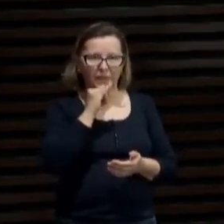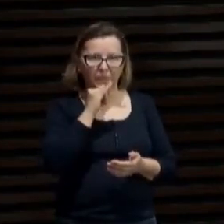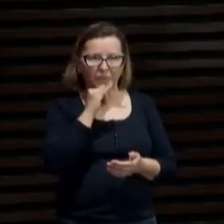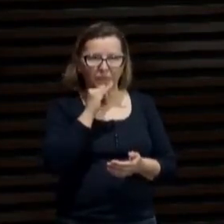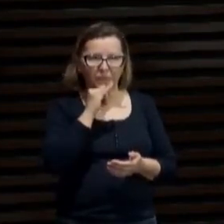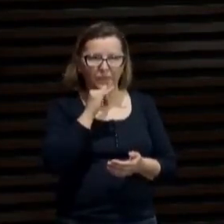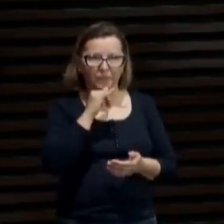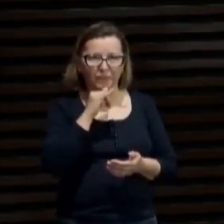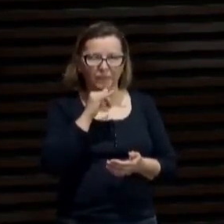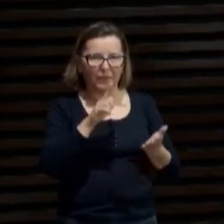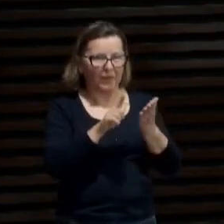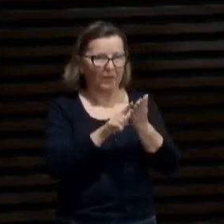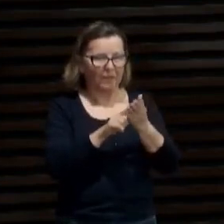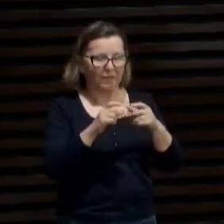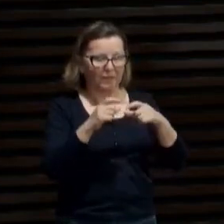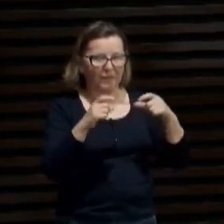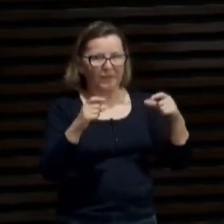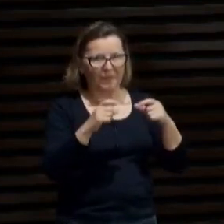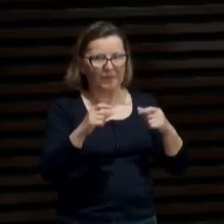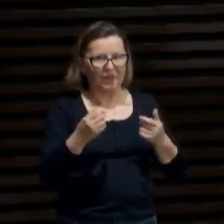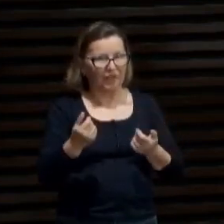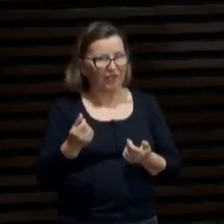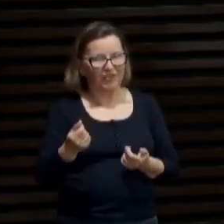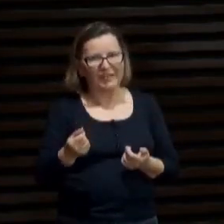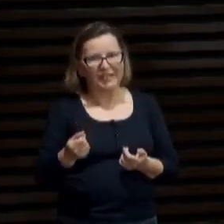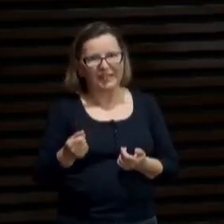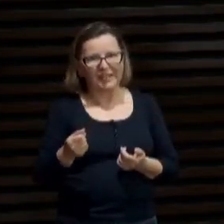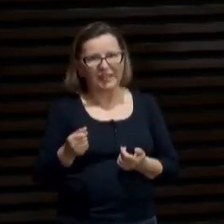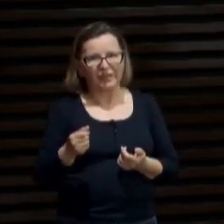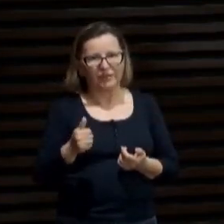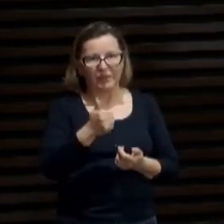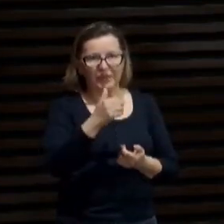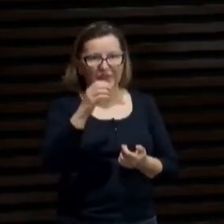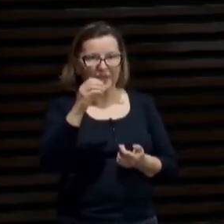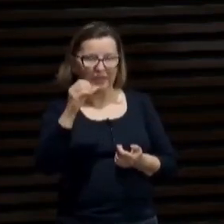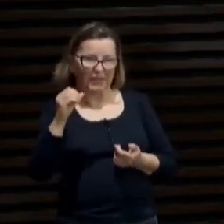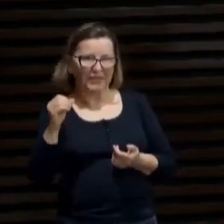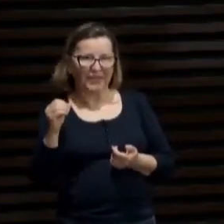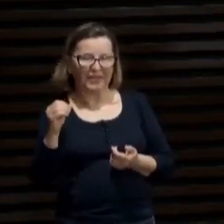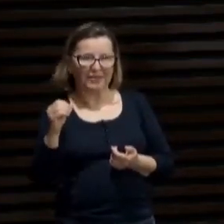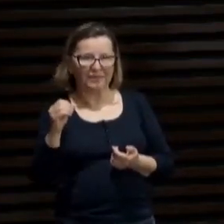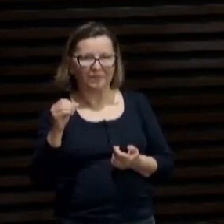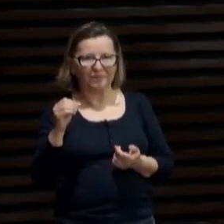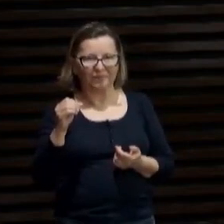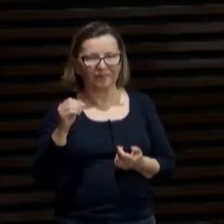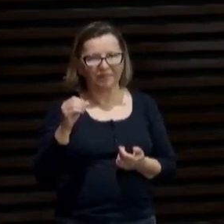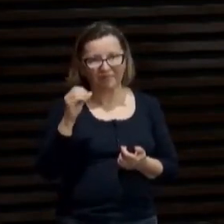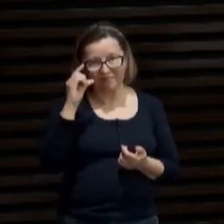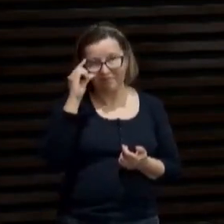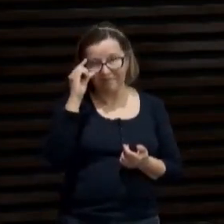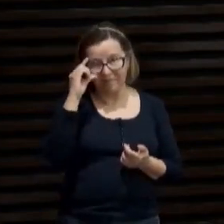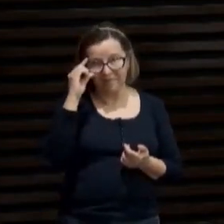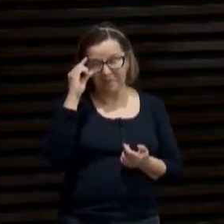ela vai vir azul. Ela tem um pouco de verdade. Vai estar escrito 100, não vai estar escrito 120. Certo? Ela vai ser do